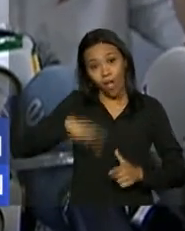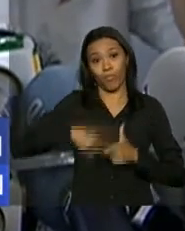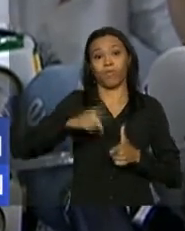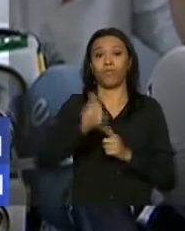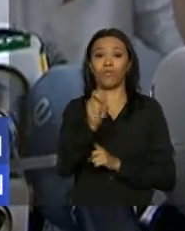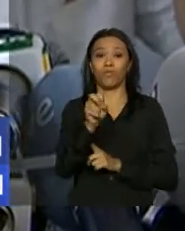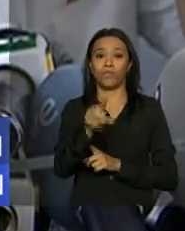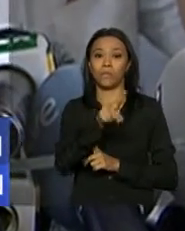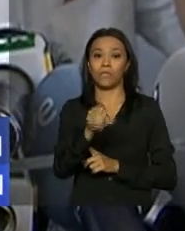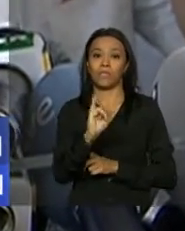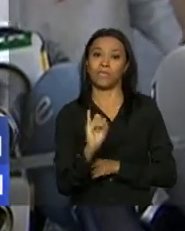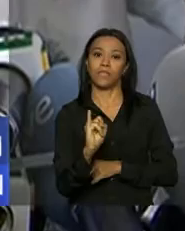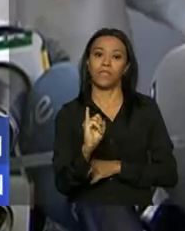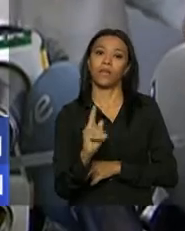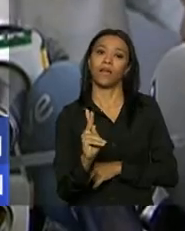ele,